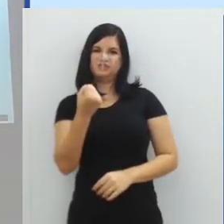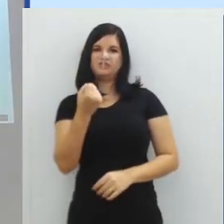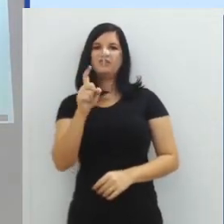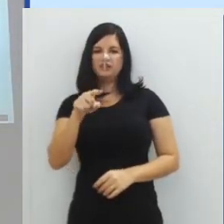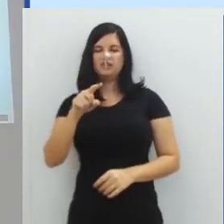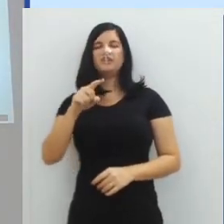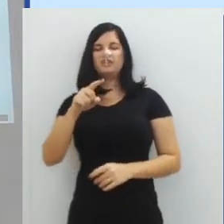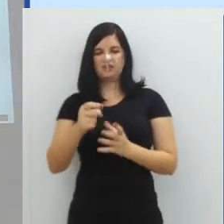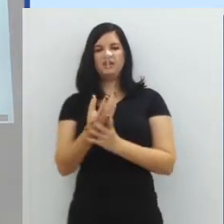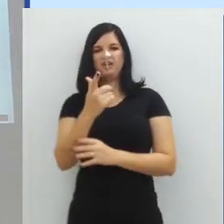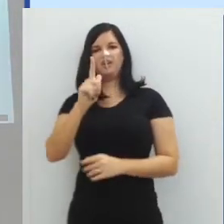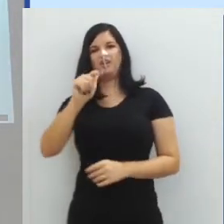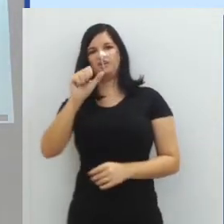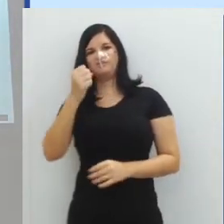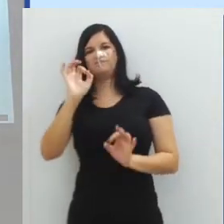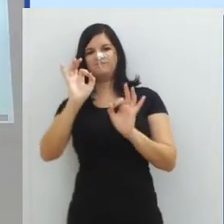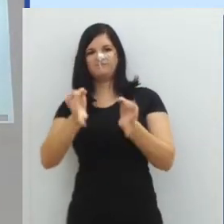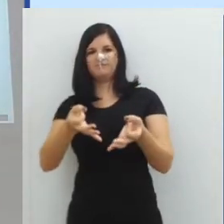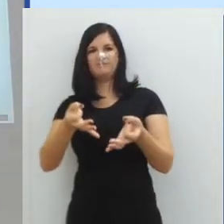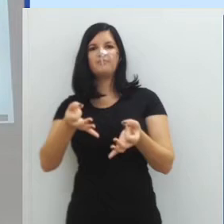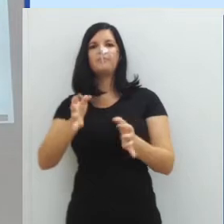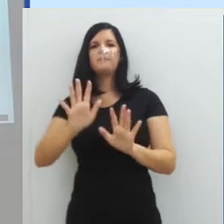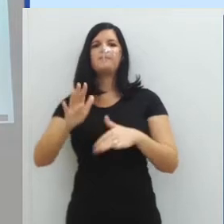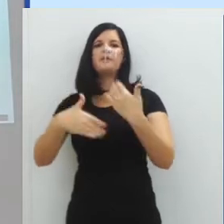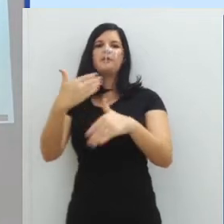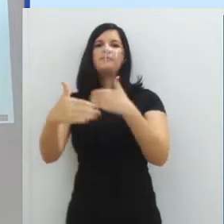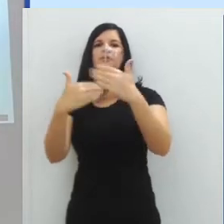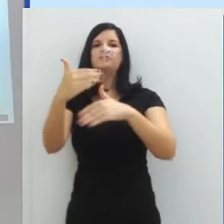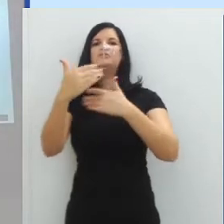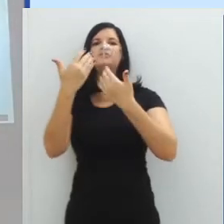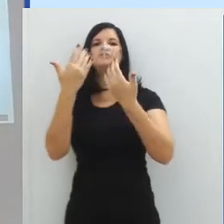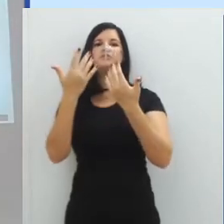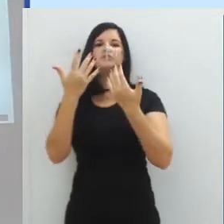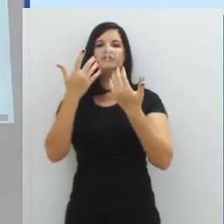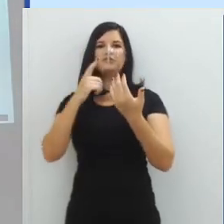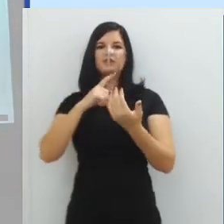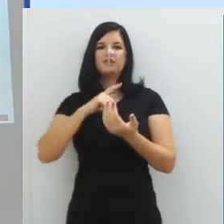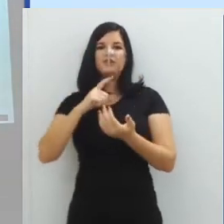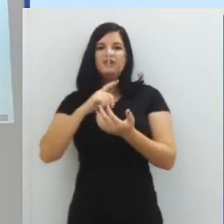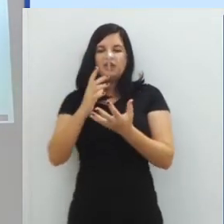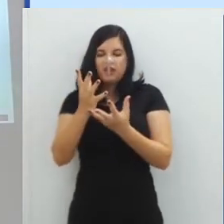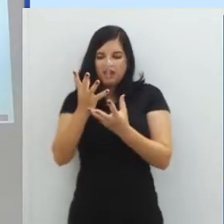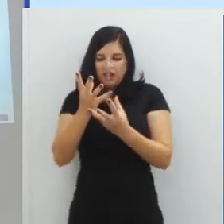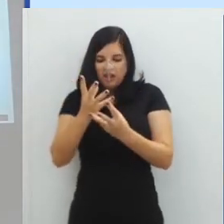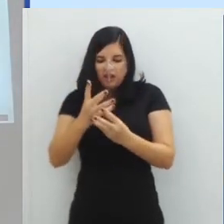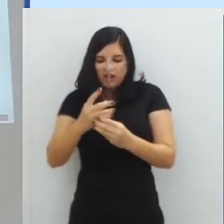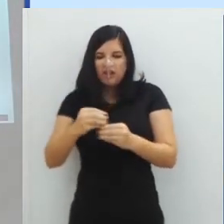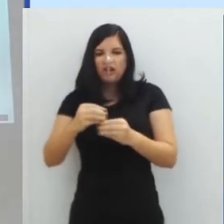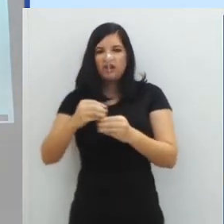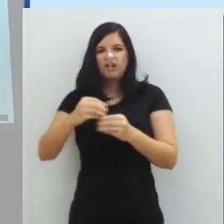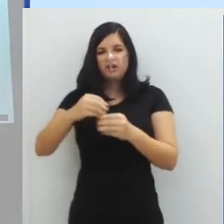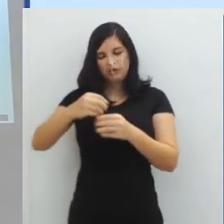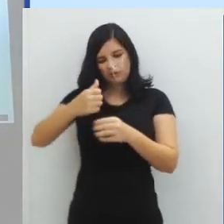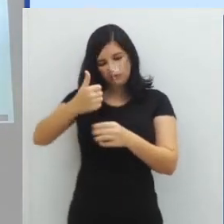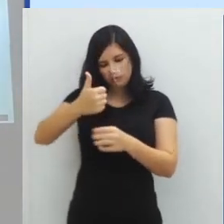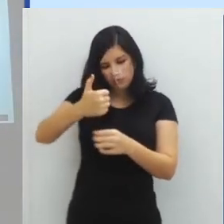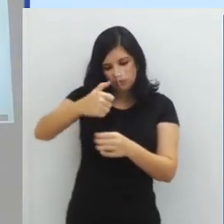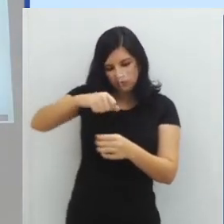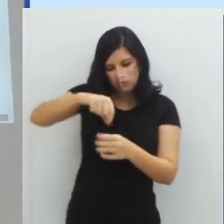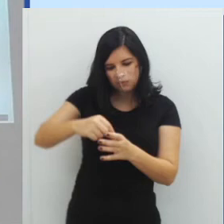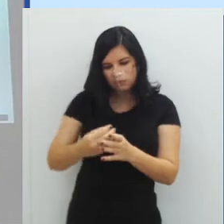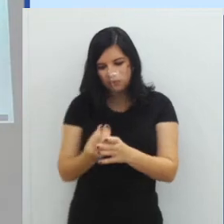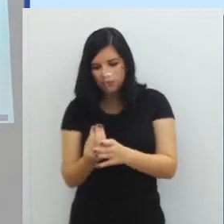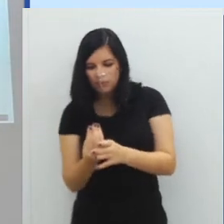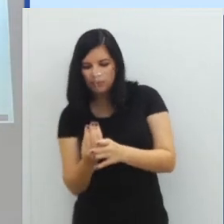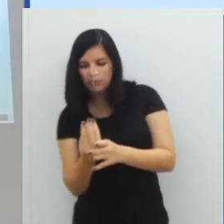formação de gás. Isso acontece nos processos de enfervescimento, né? Botar algo para enfervecer. Aquilo